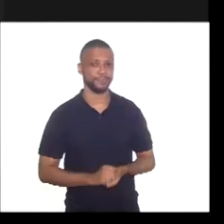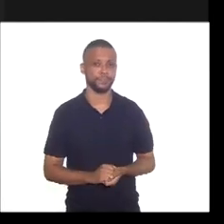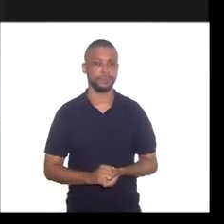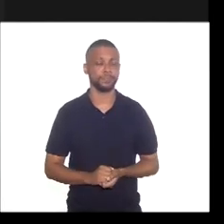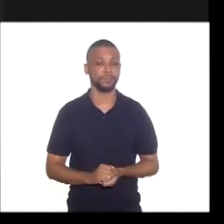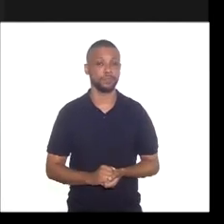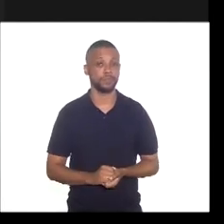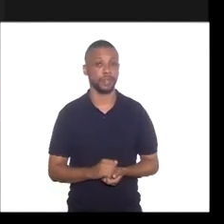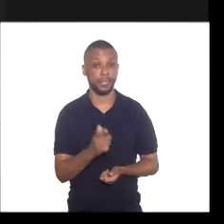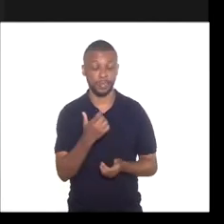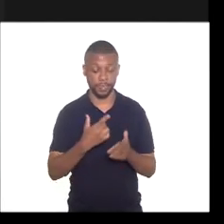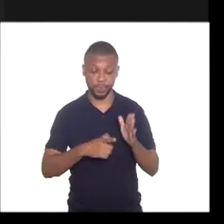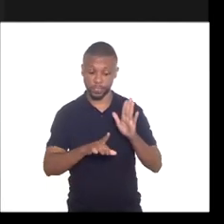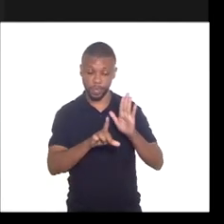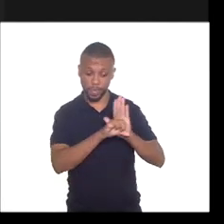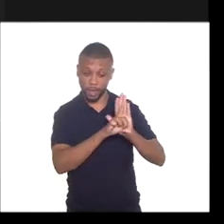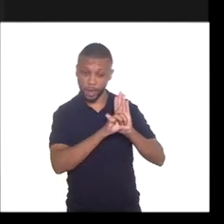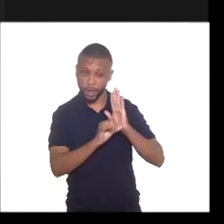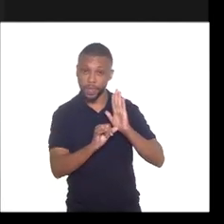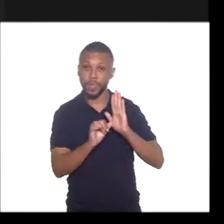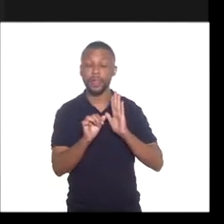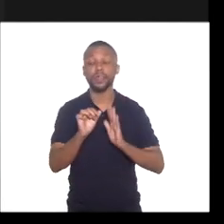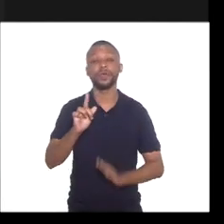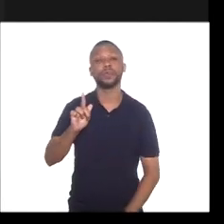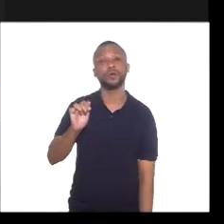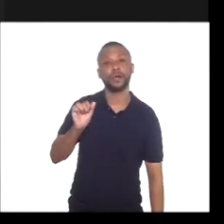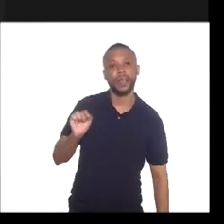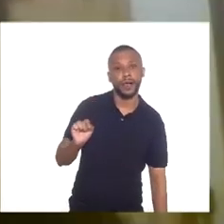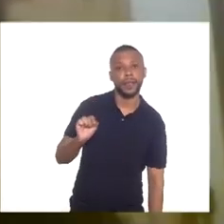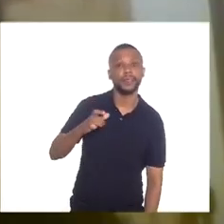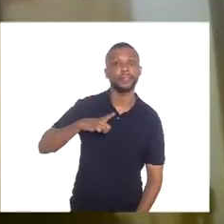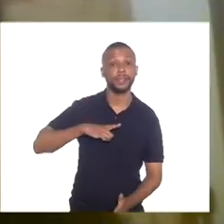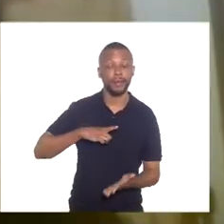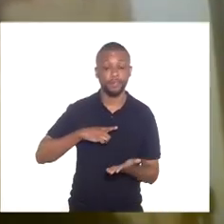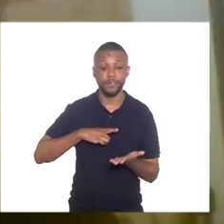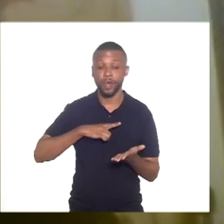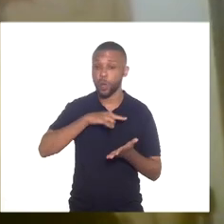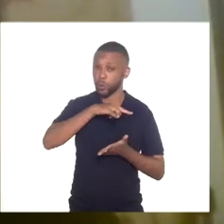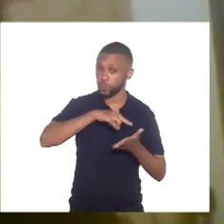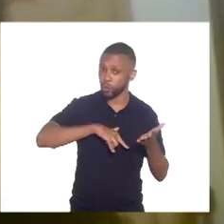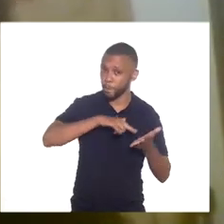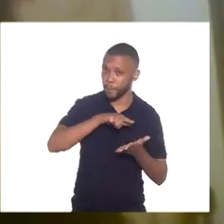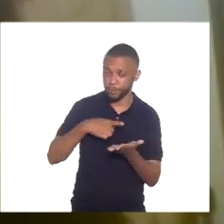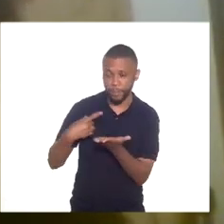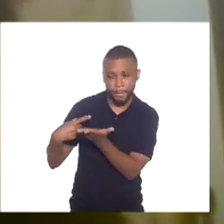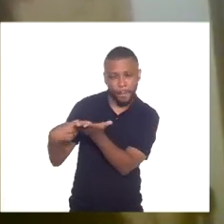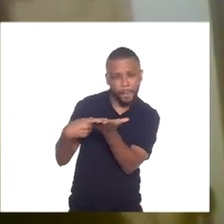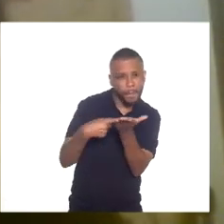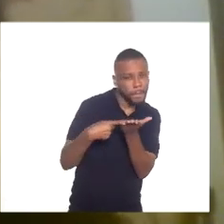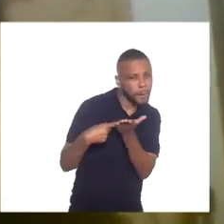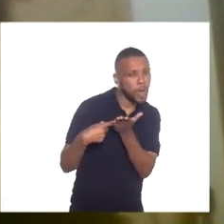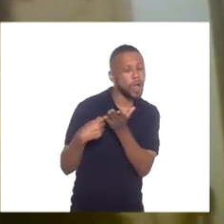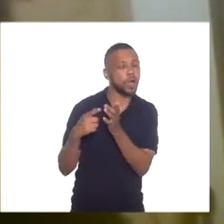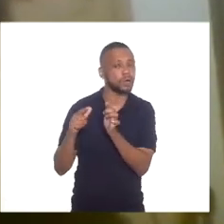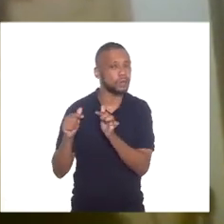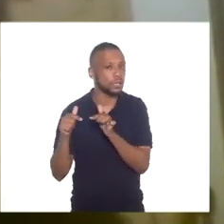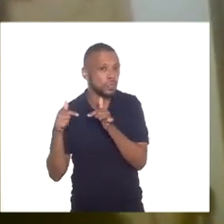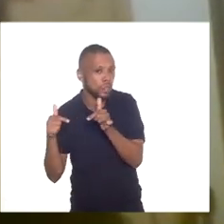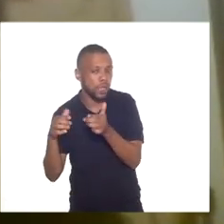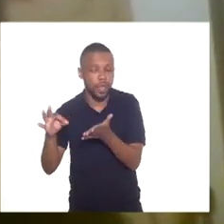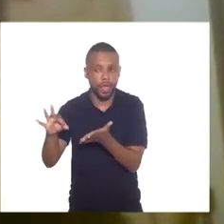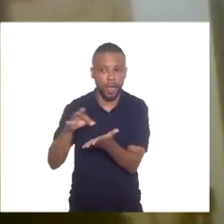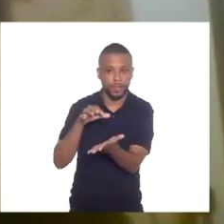Essa lei do gás, ela trouxe, assim como o termo de cessação de conduta, né, assinado entre a Petrobras e o